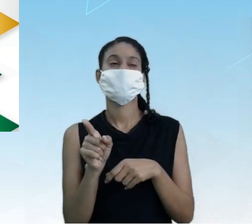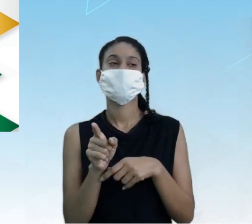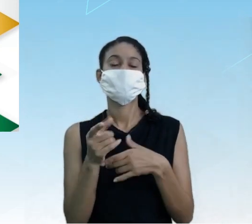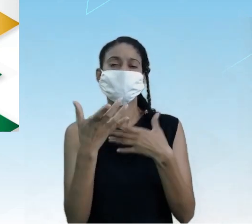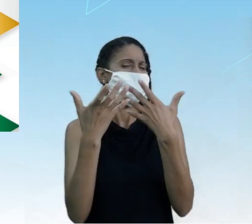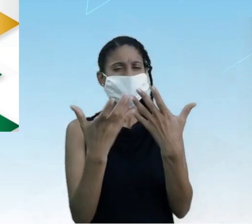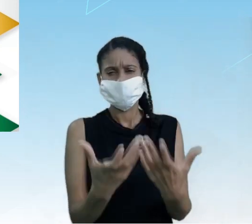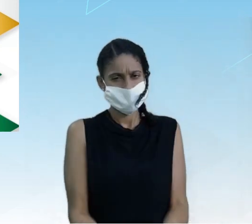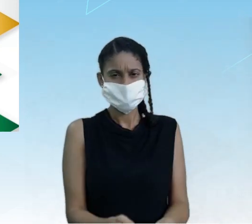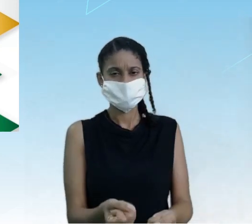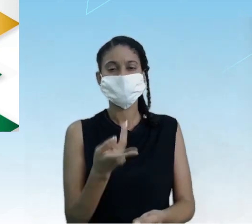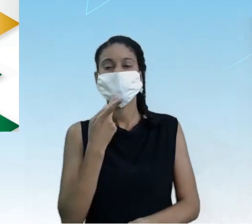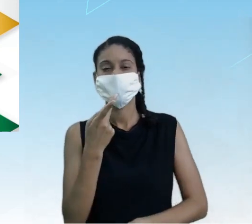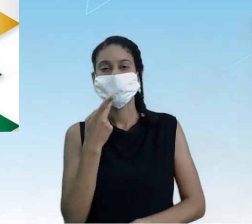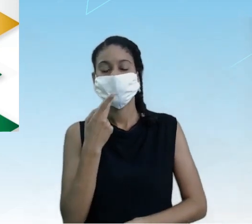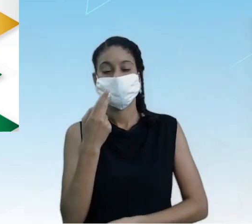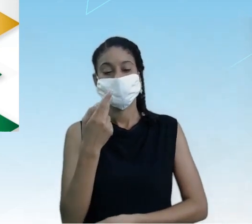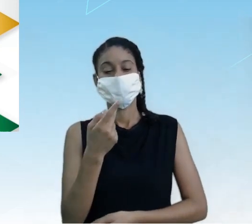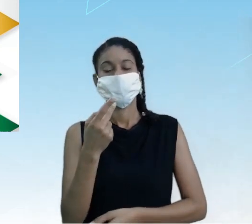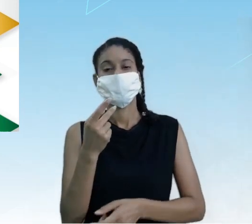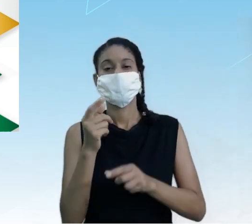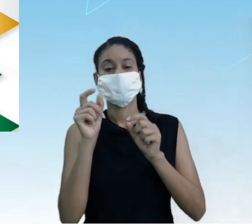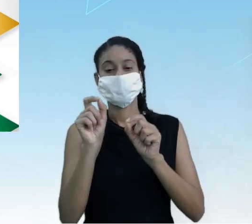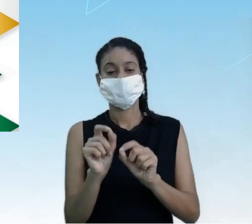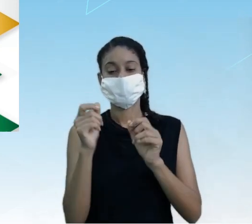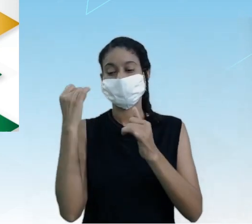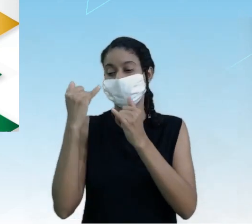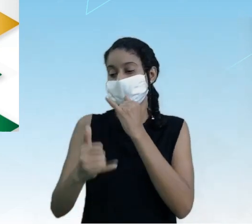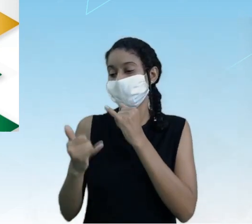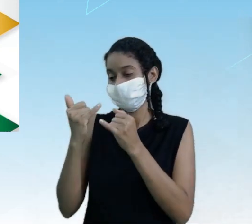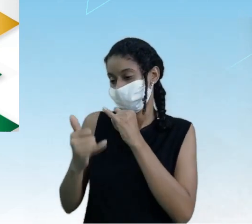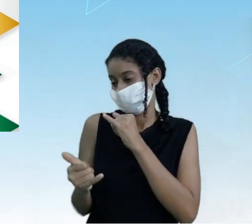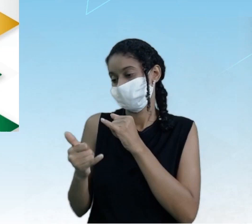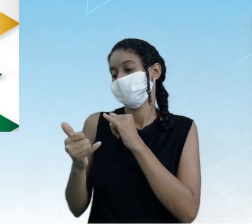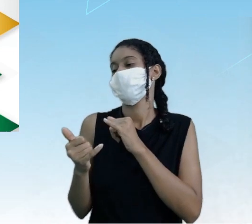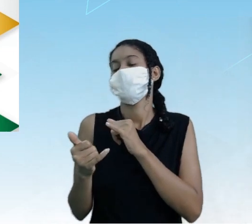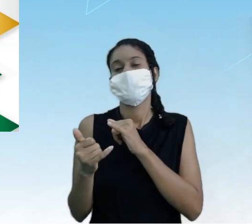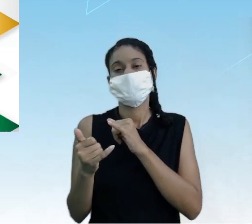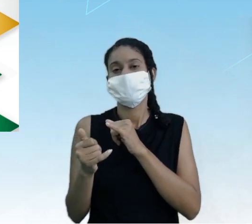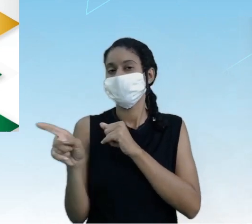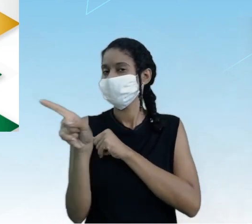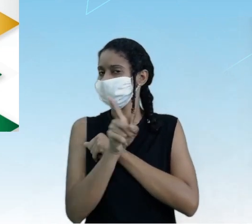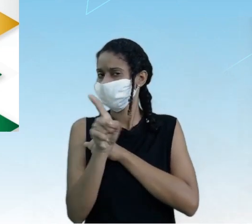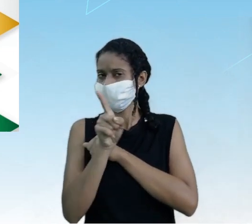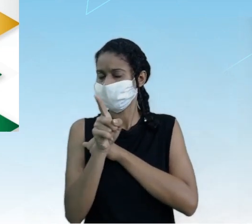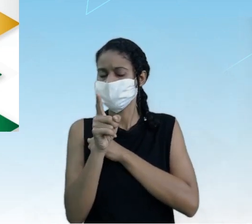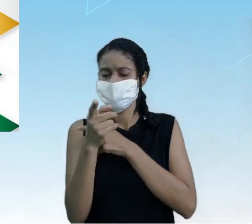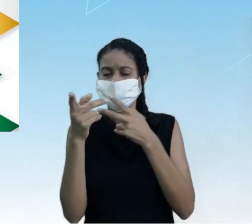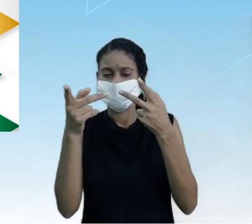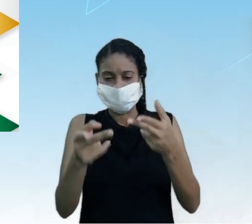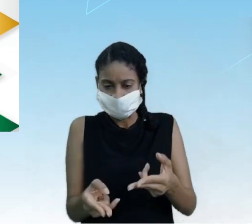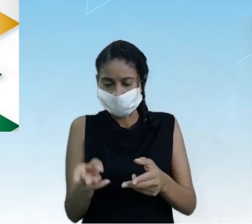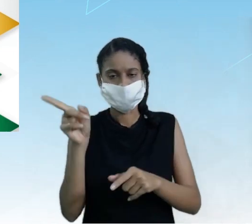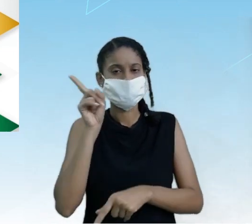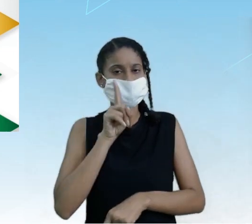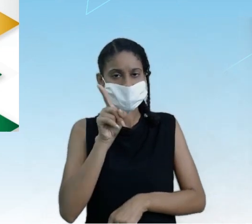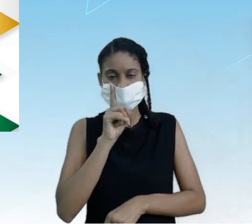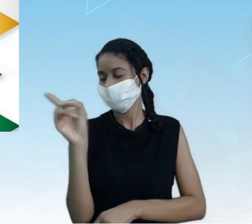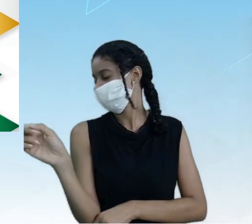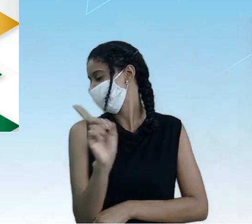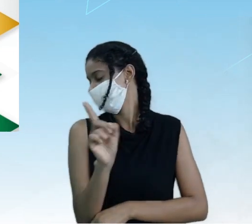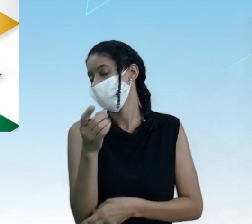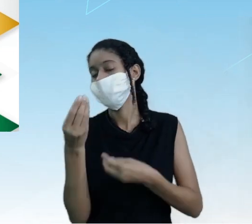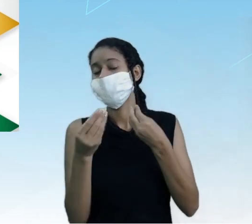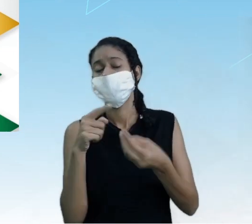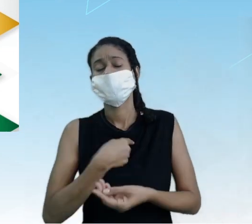recusam a dizer que o falar deles parece com ou é semelhante a um inglês americano, como a